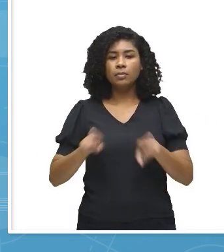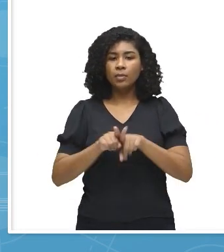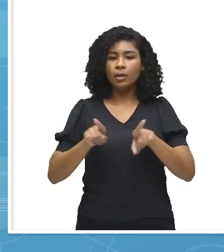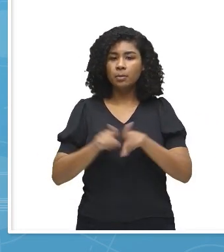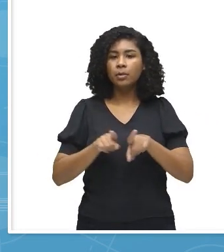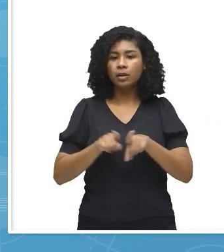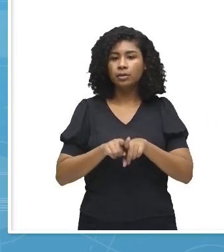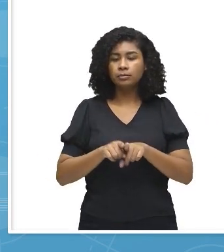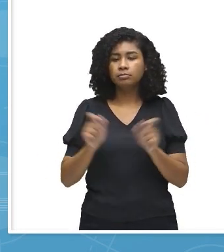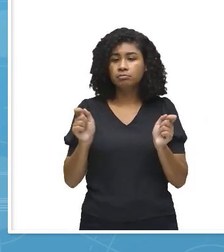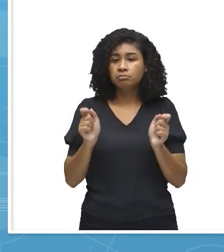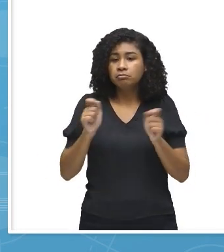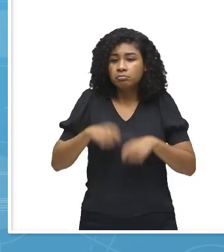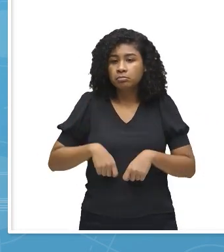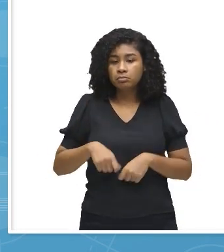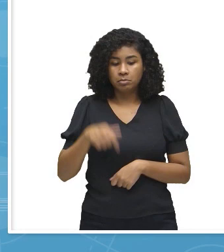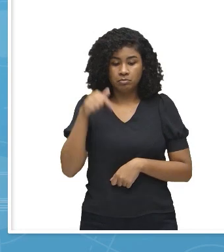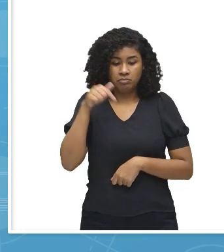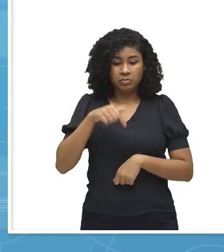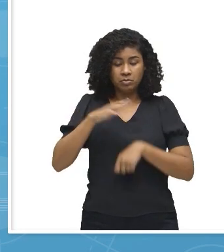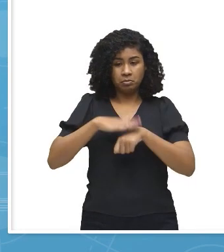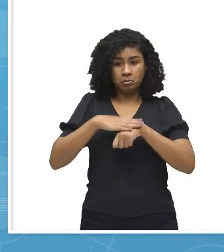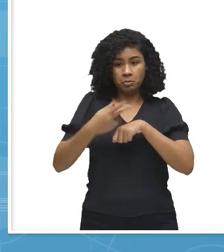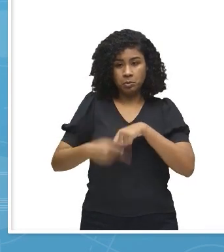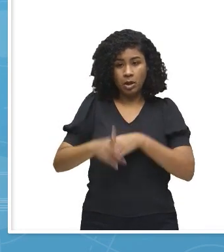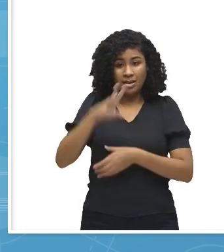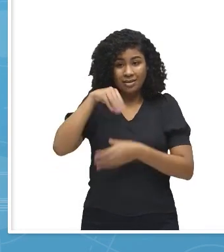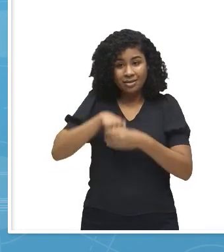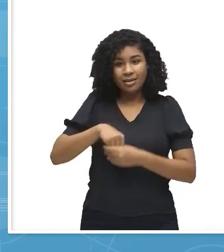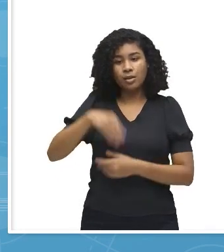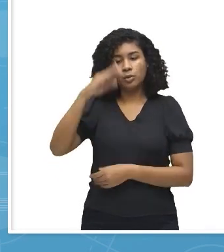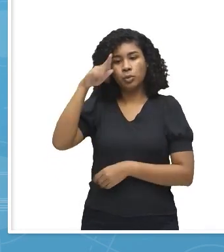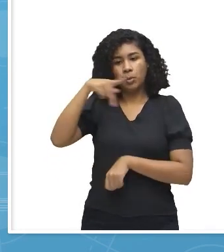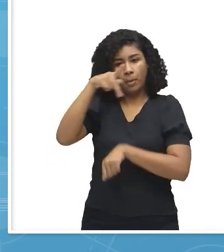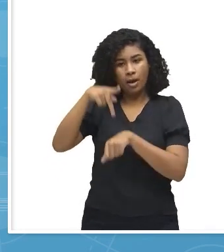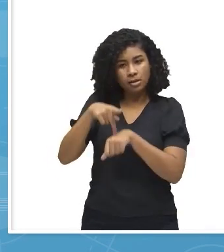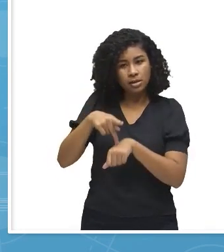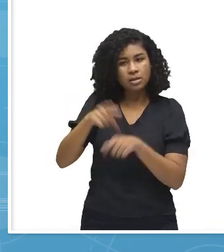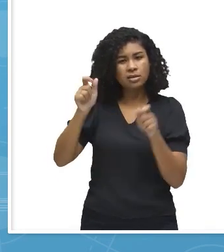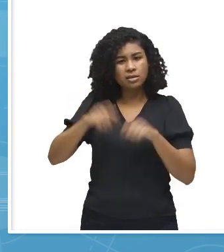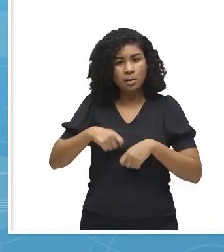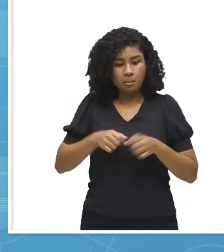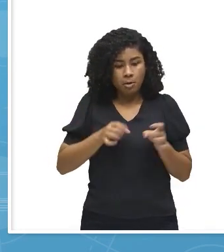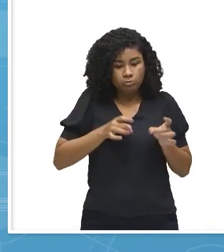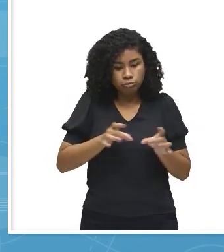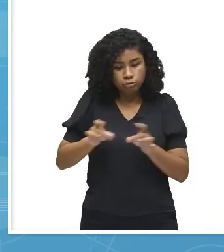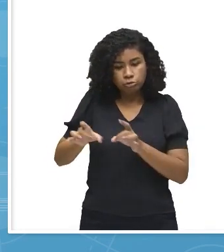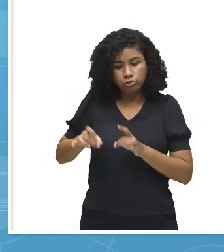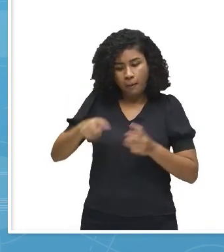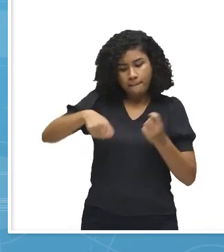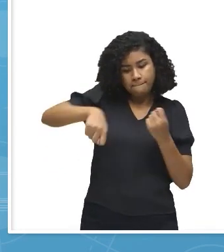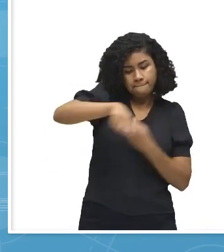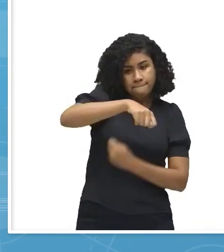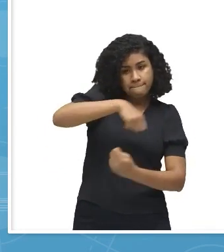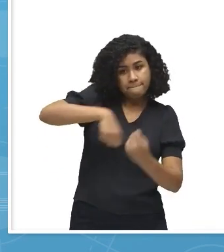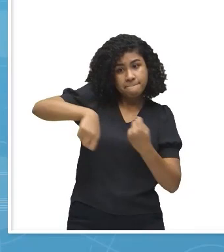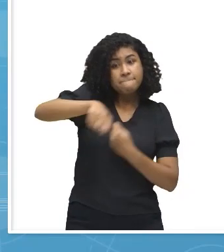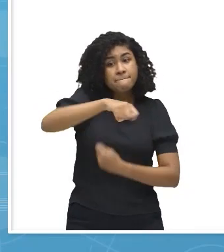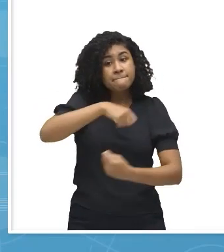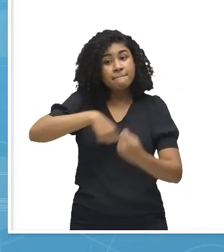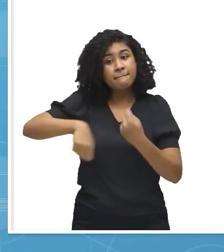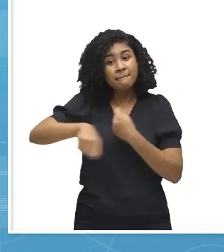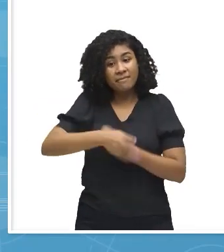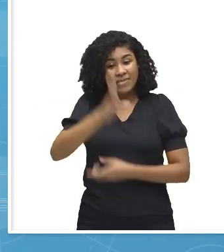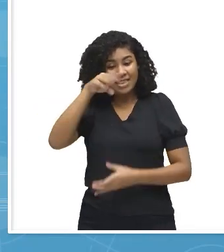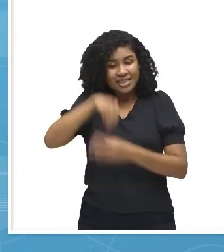do mercado interno, né? Então, começou a surgir aí o mercado interno, né? Os consumidores aí